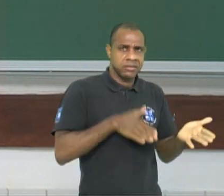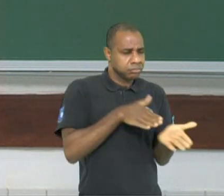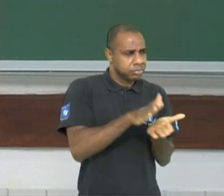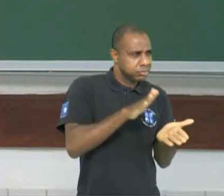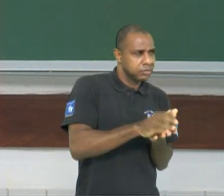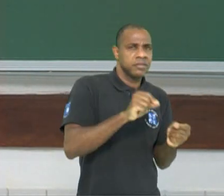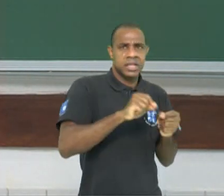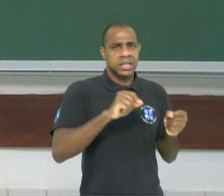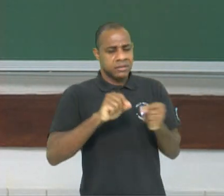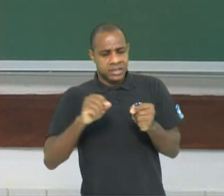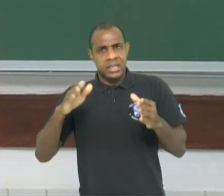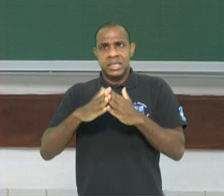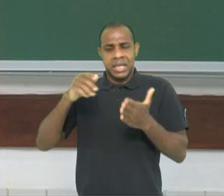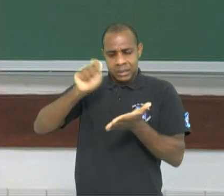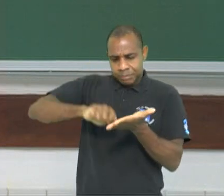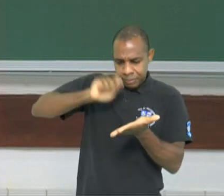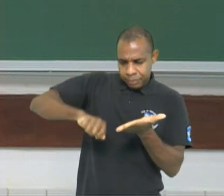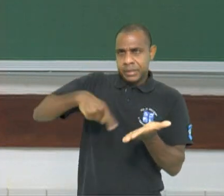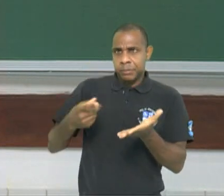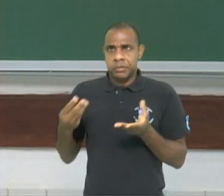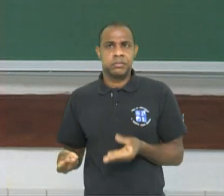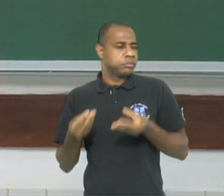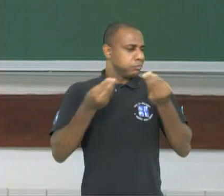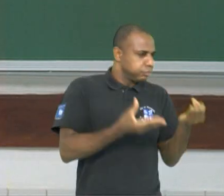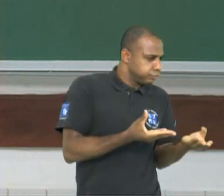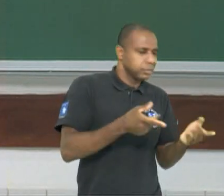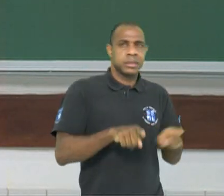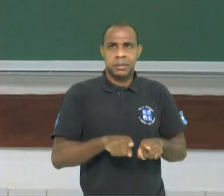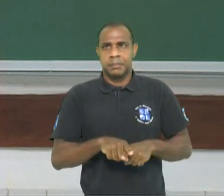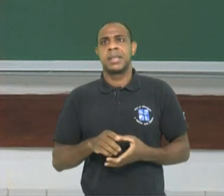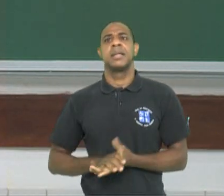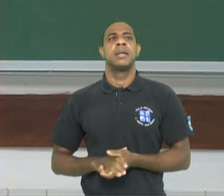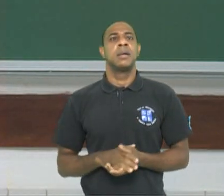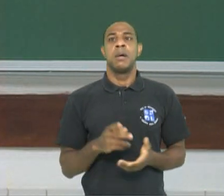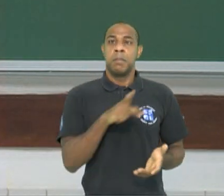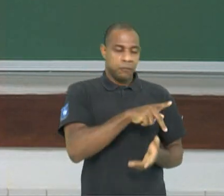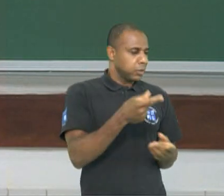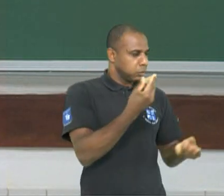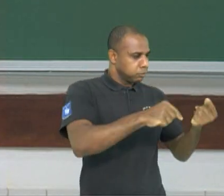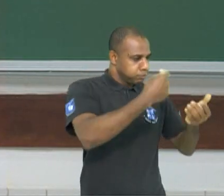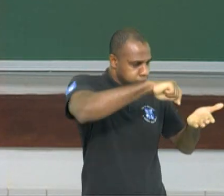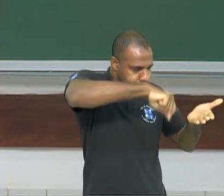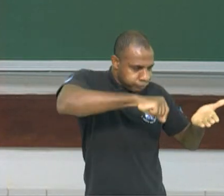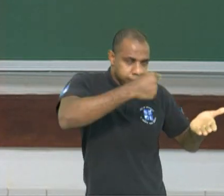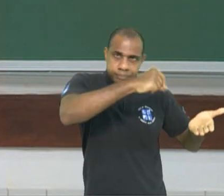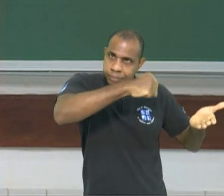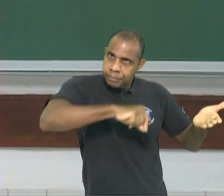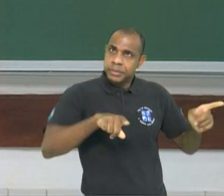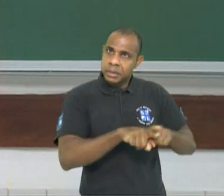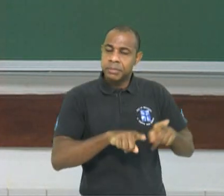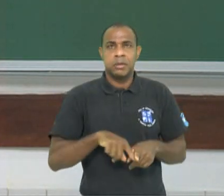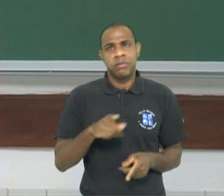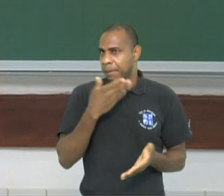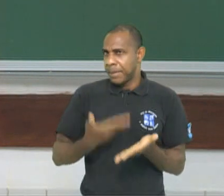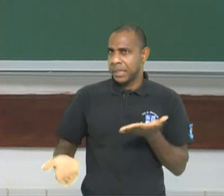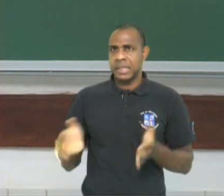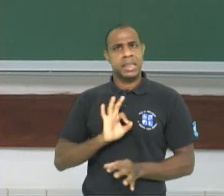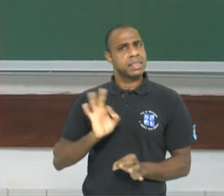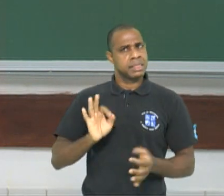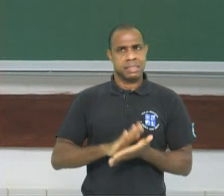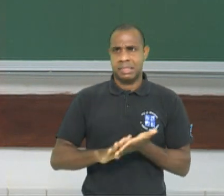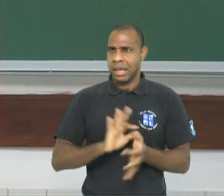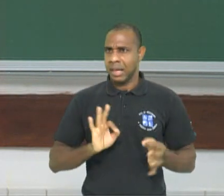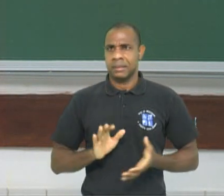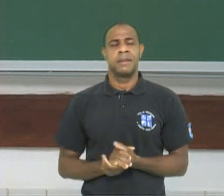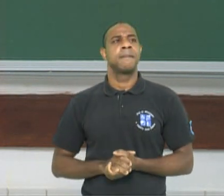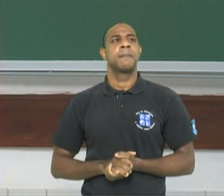fazer em casa, devolver, enviar, depois a escola vai enviar para o teu professor, né? E assim vai indo, você não vai ficar perdendo nada nesse